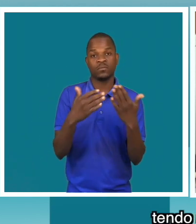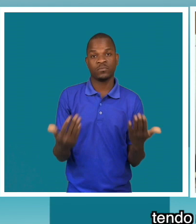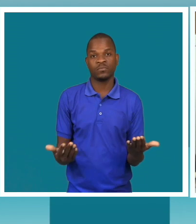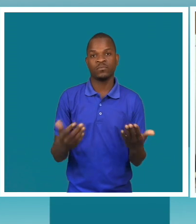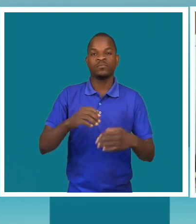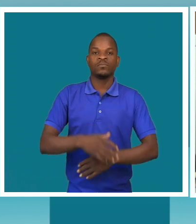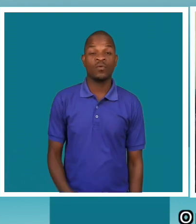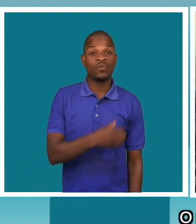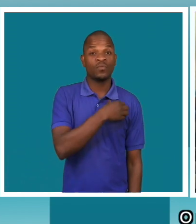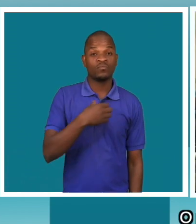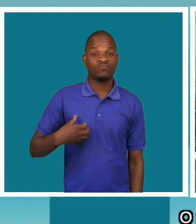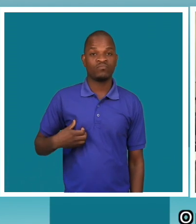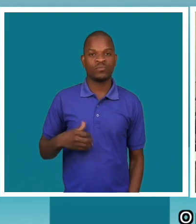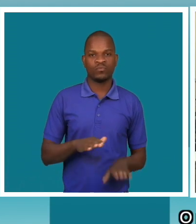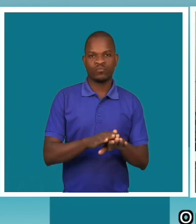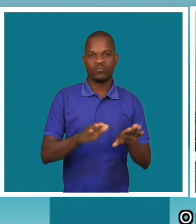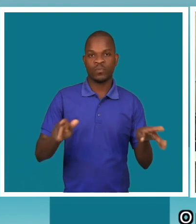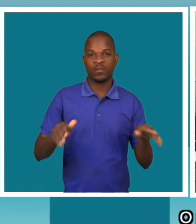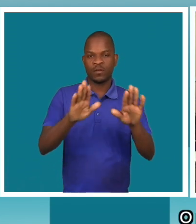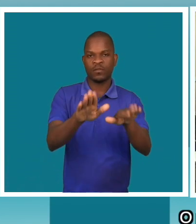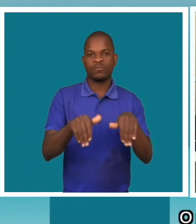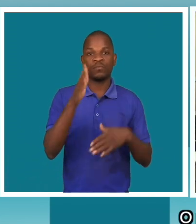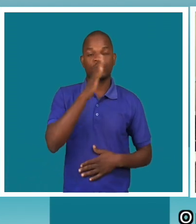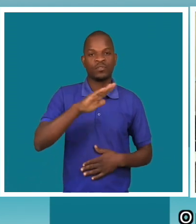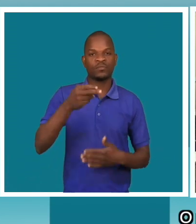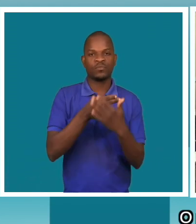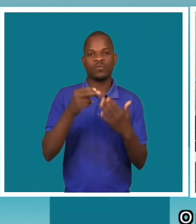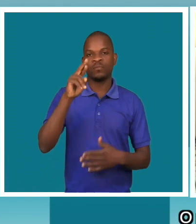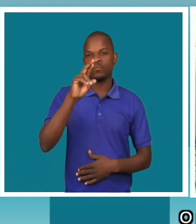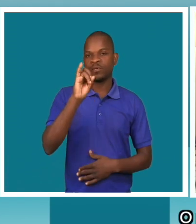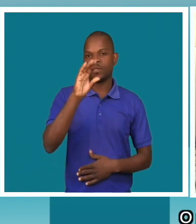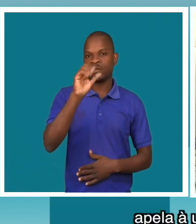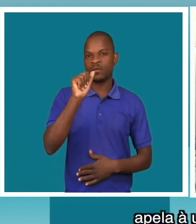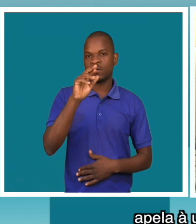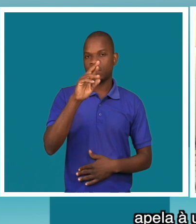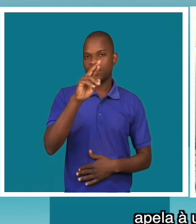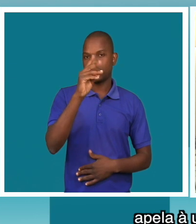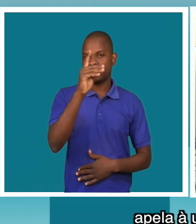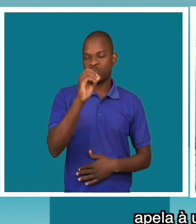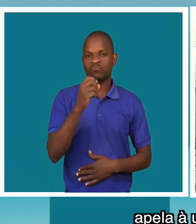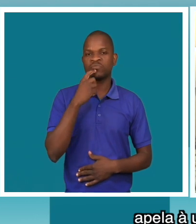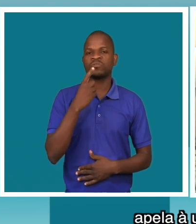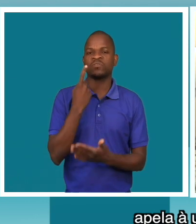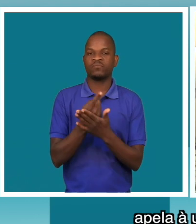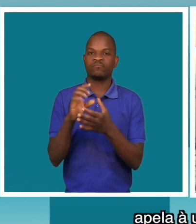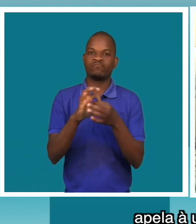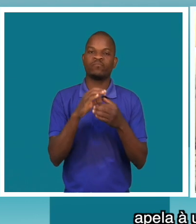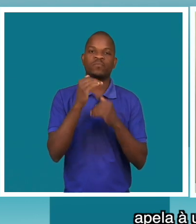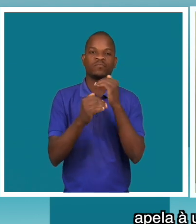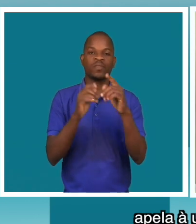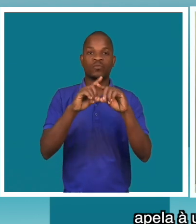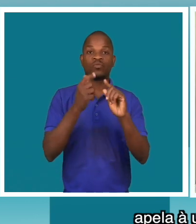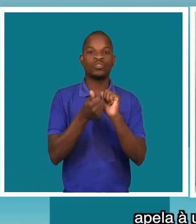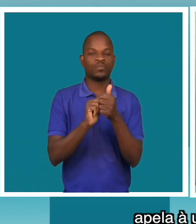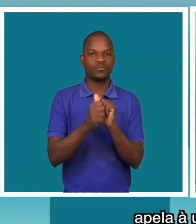essas intenções. O presidente de mesa da Assembleia Geral Ricardo Morens apela à união para o desenvolvimento do